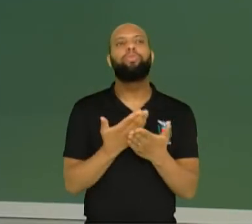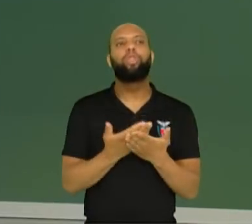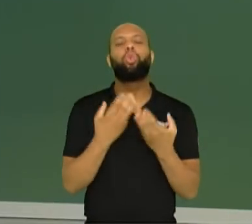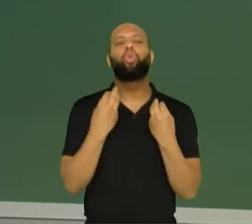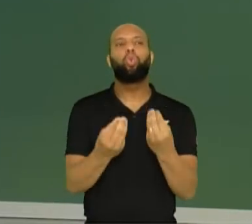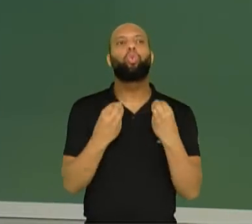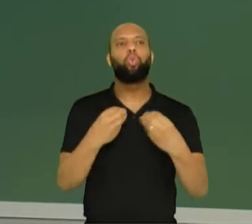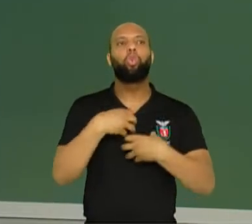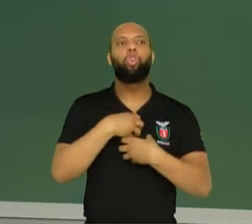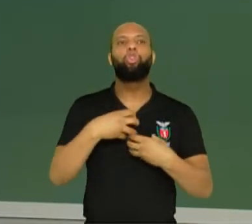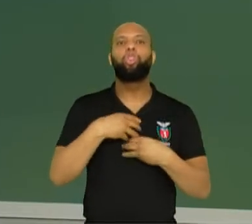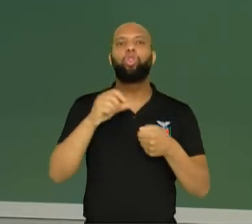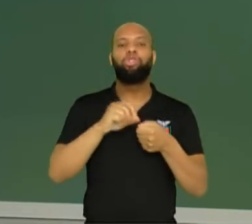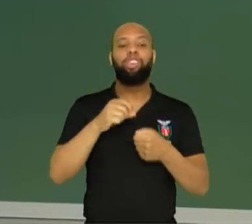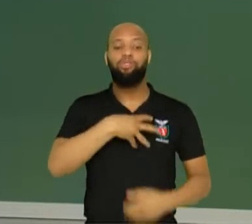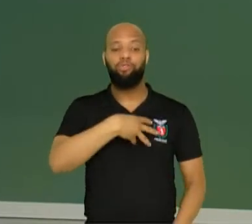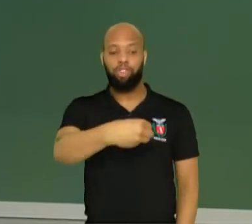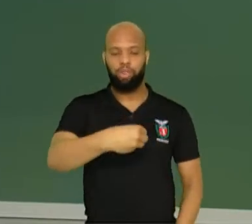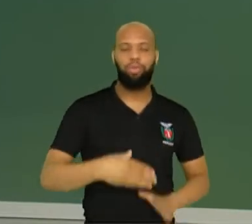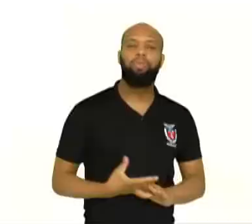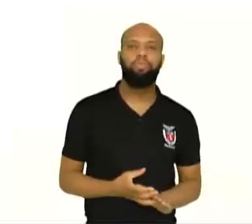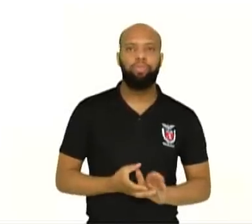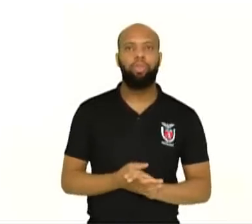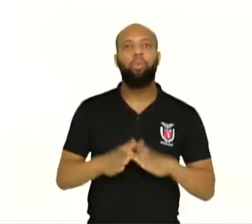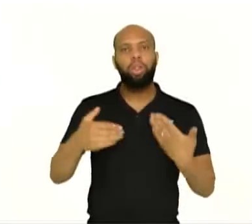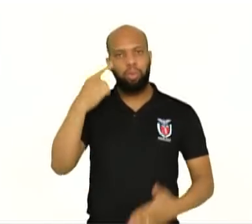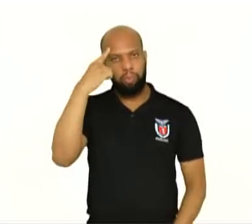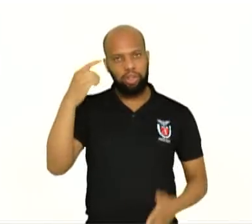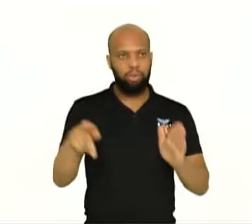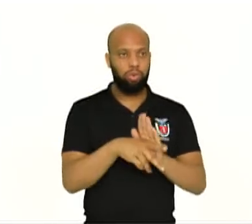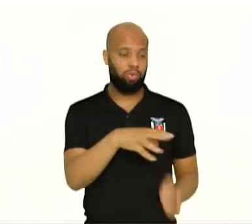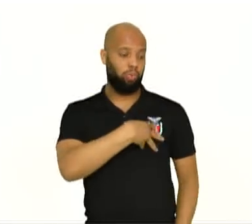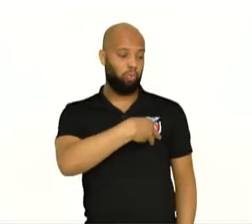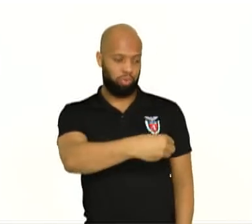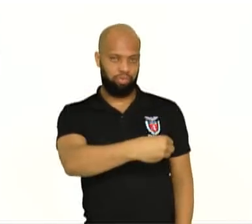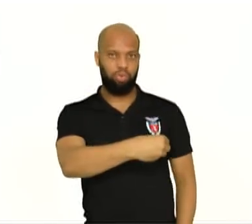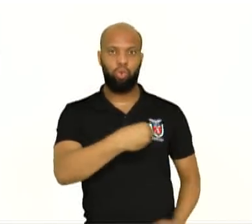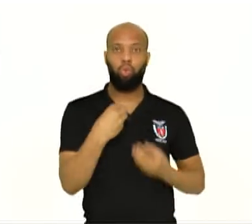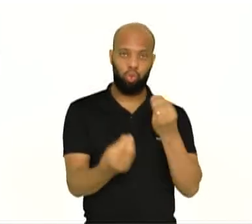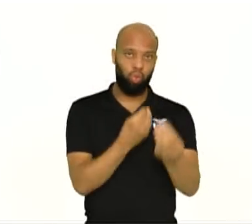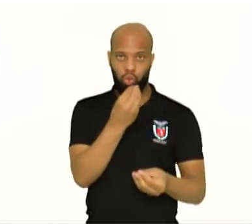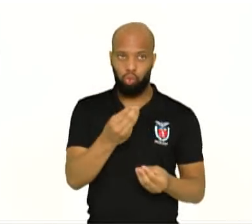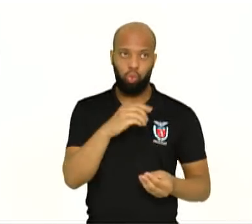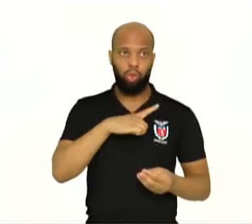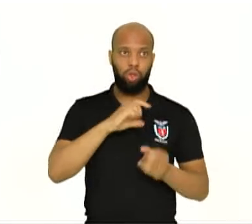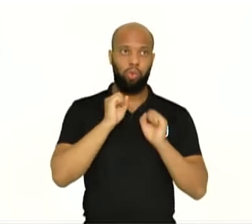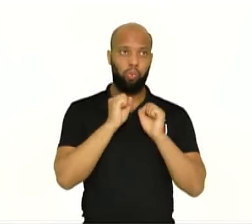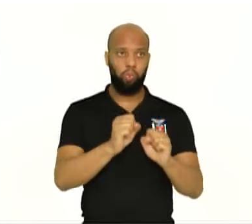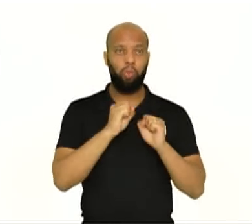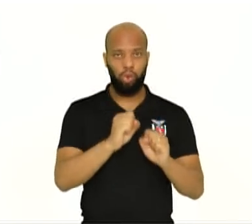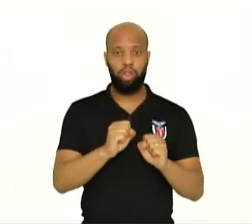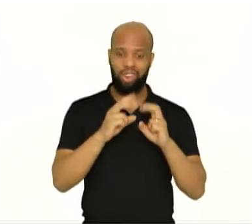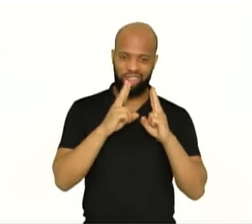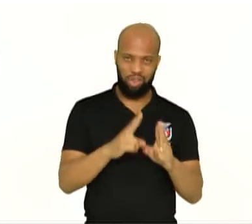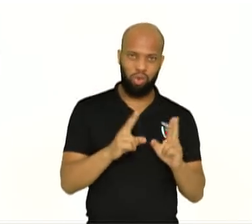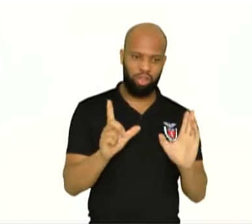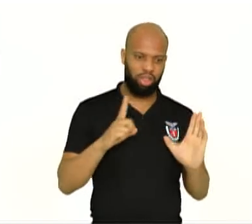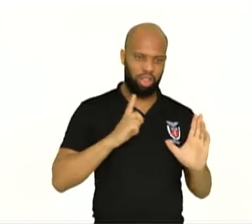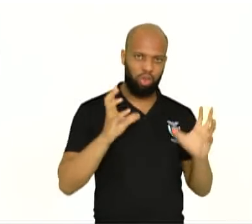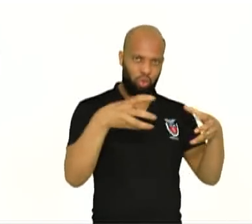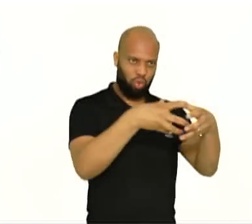pouquinho da reprodução desses organismos. Quando a gente pensa em reprodução de quinidário, ela pode ser, assim como lá nos